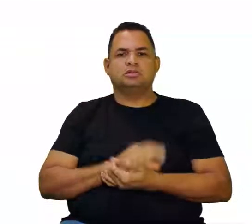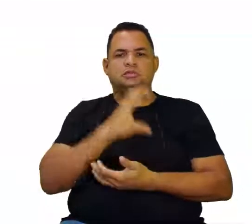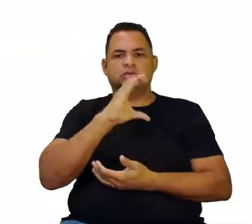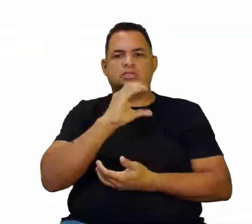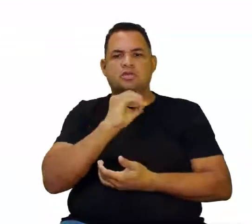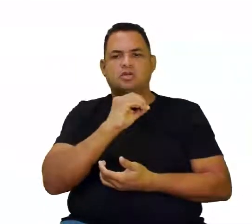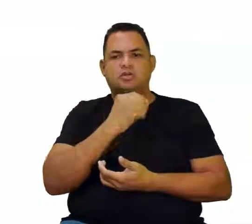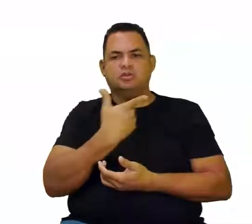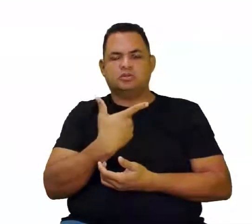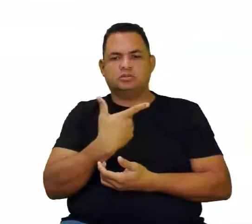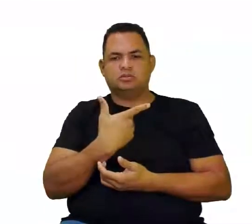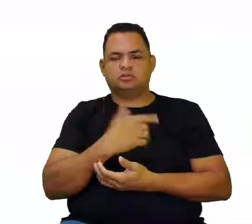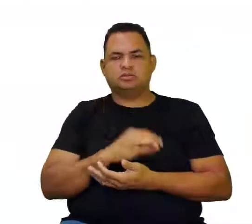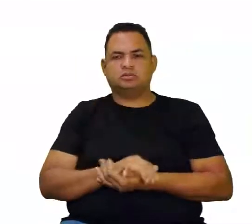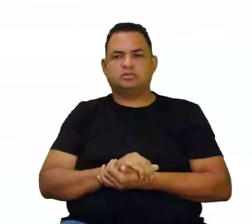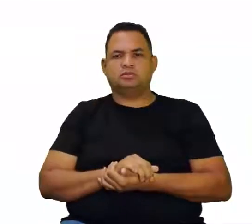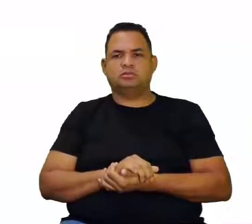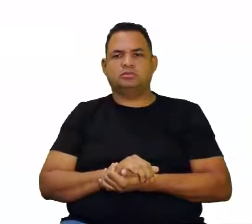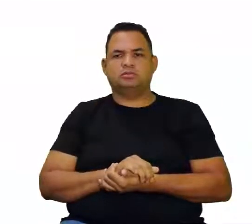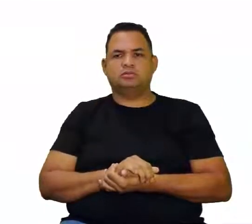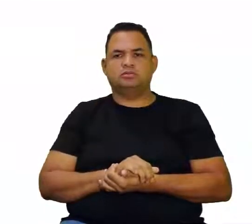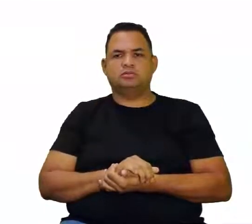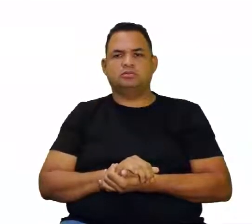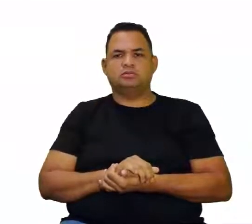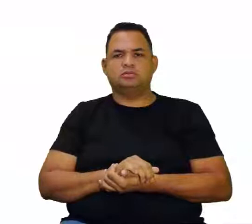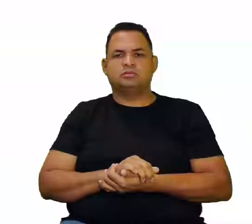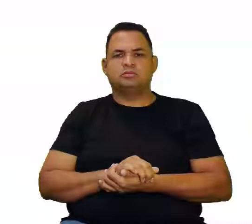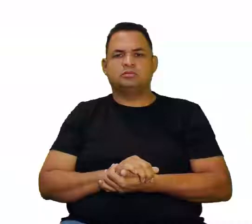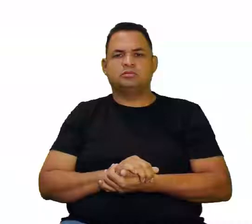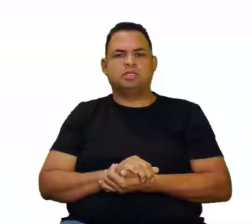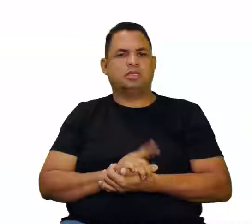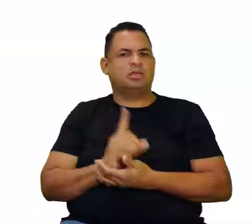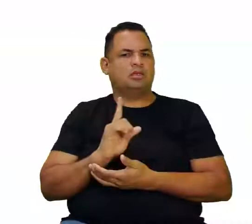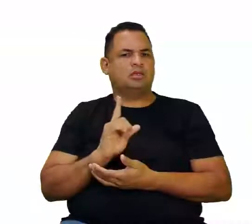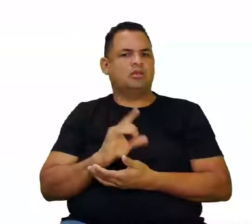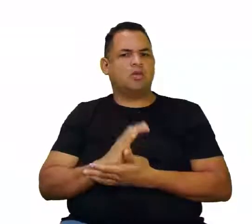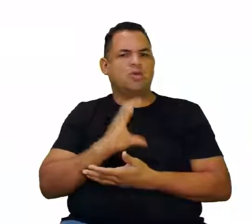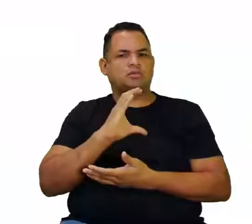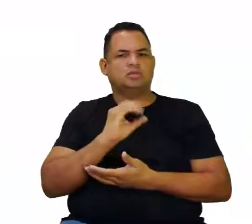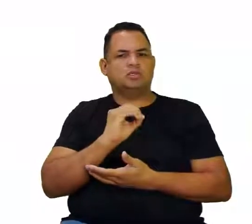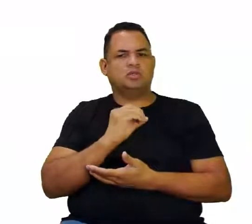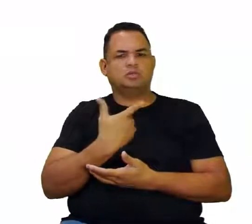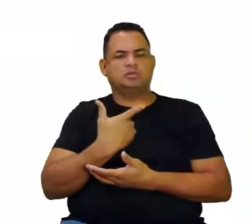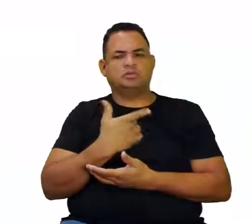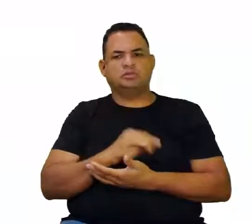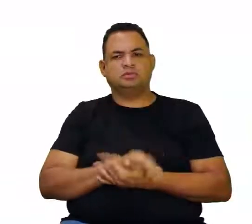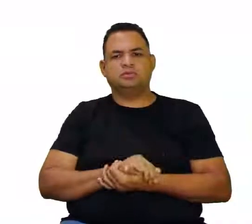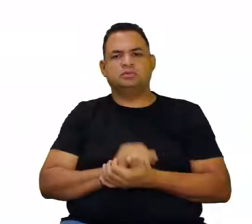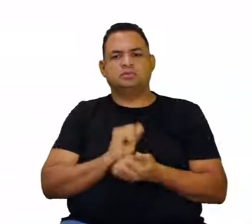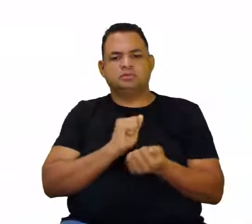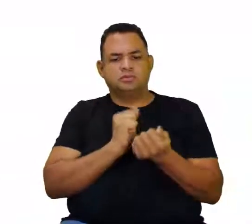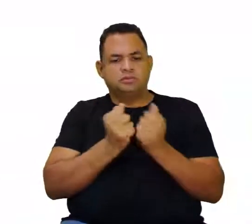Tá? Dióxido de carbono, ele é um clorofluorocarbono? Não. Então, aquela que fala